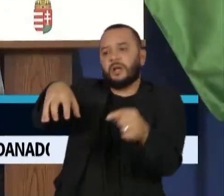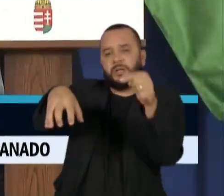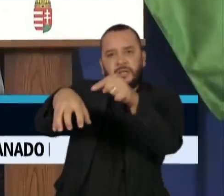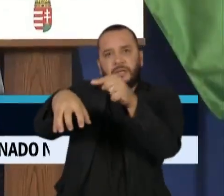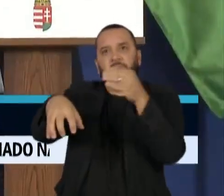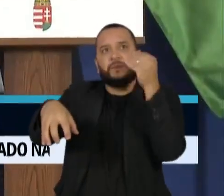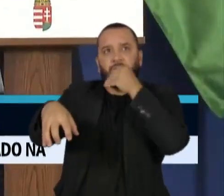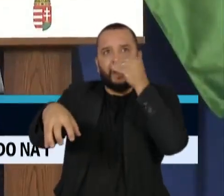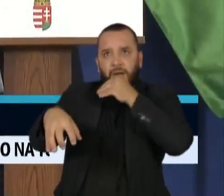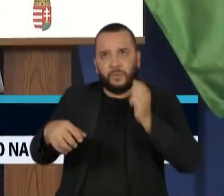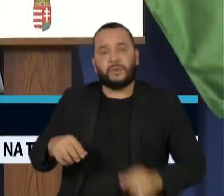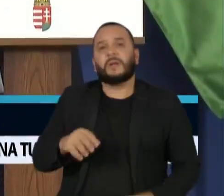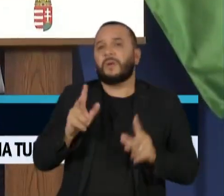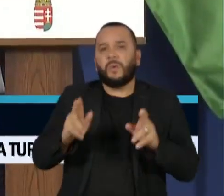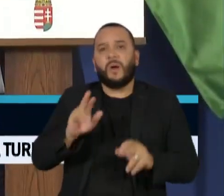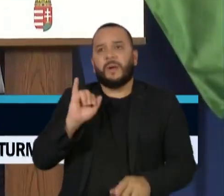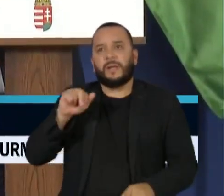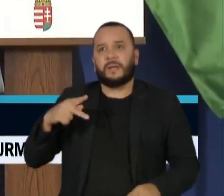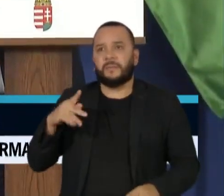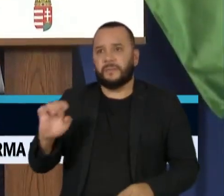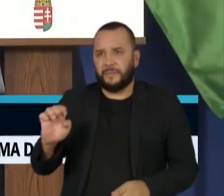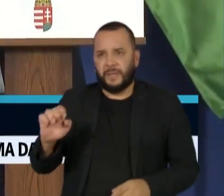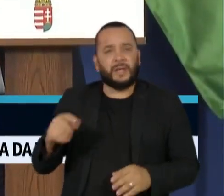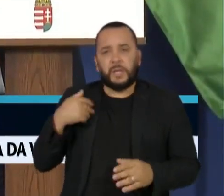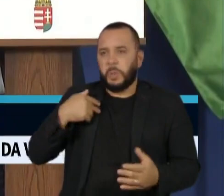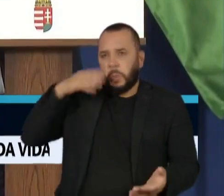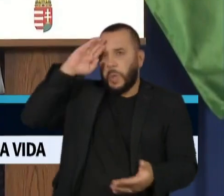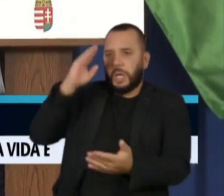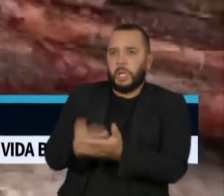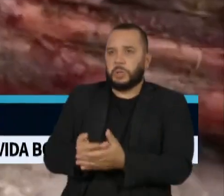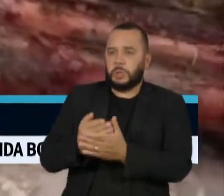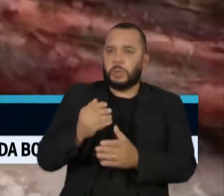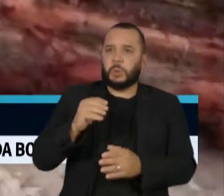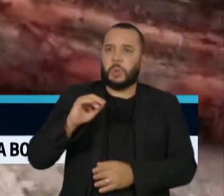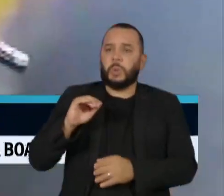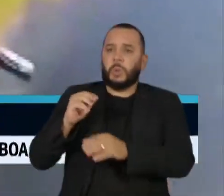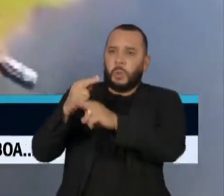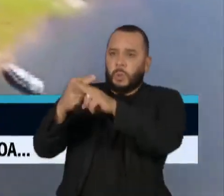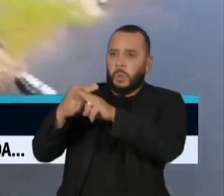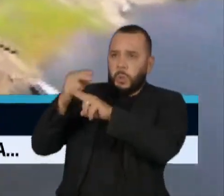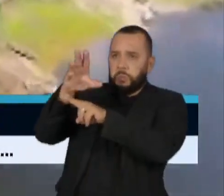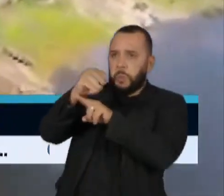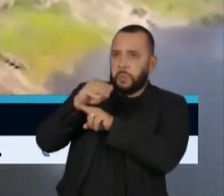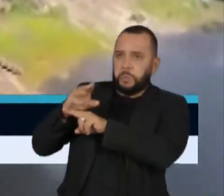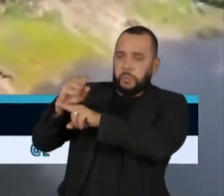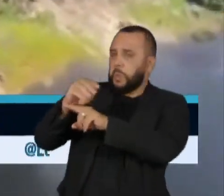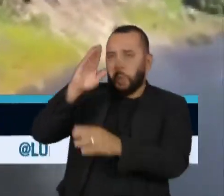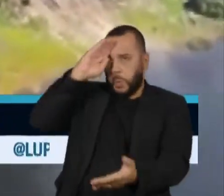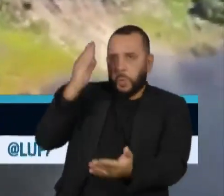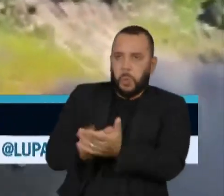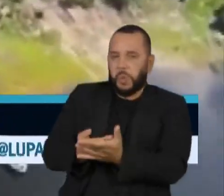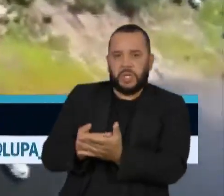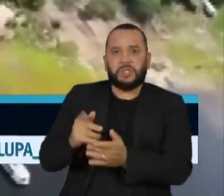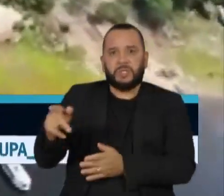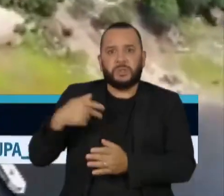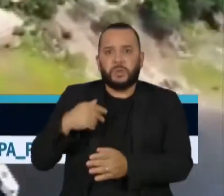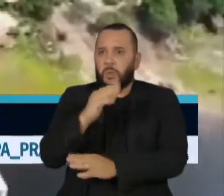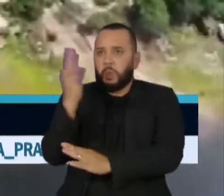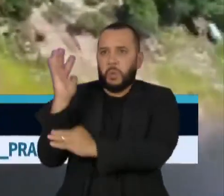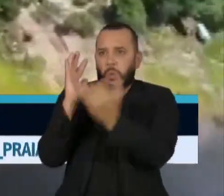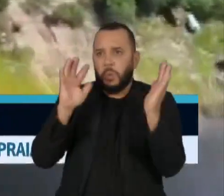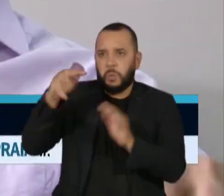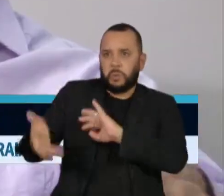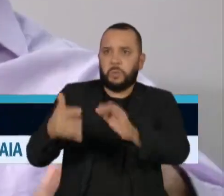No primeiro ano de governo, questionou os dados do desmatamento, que bateu um recorde atrás do outro nos últimos 4 anos,